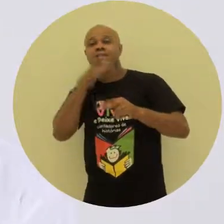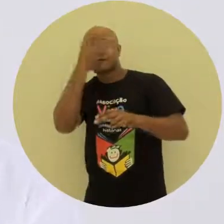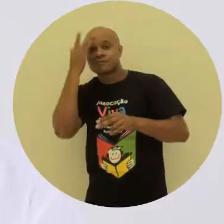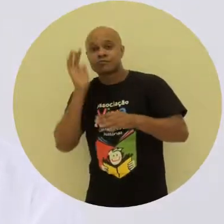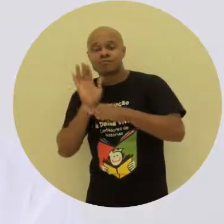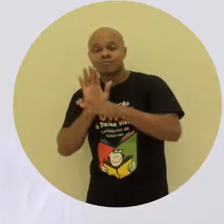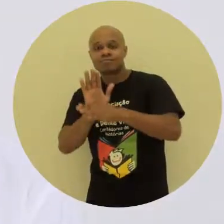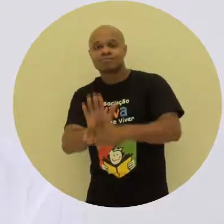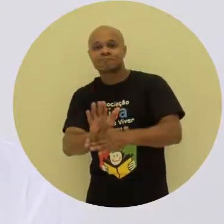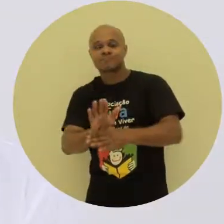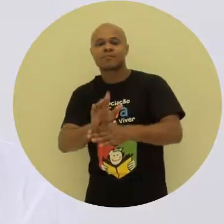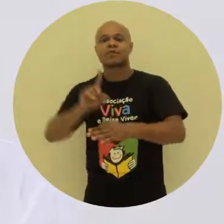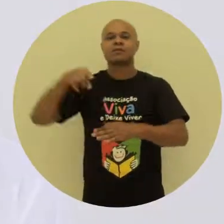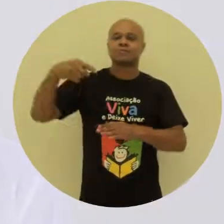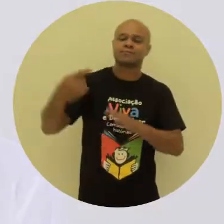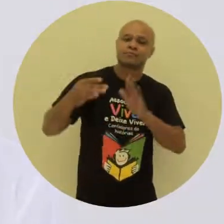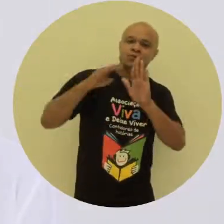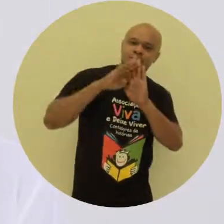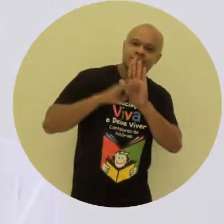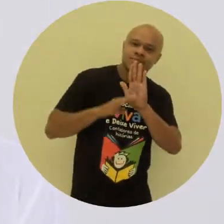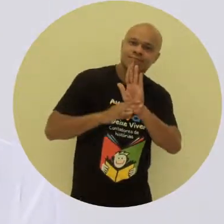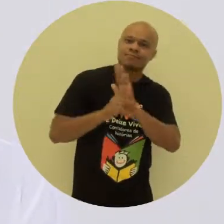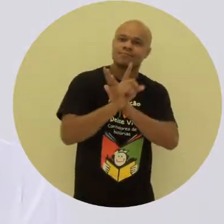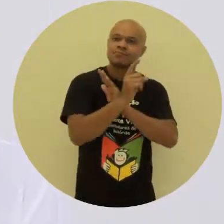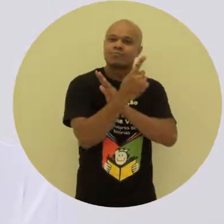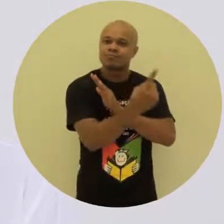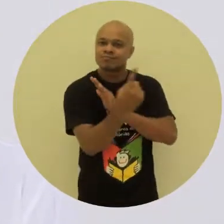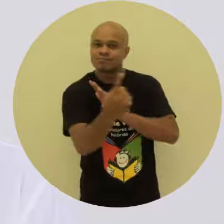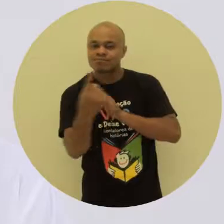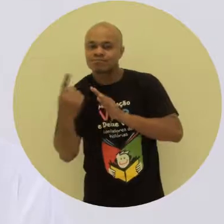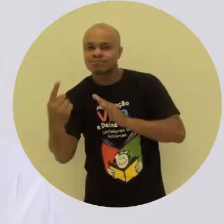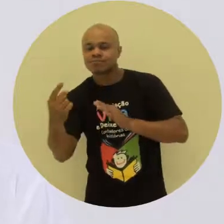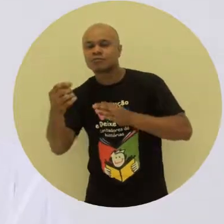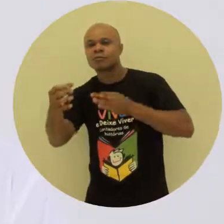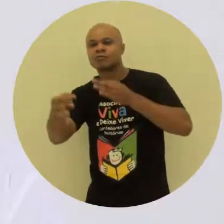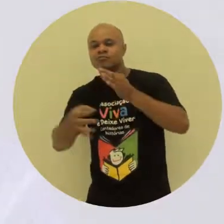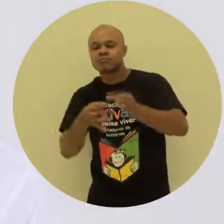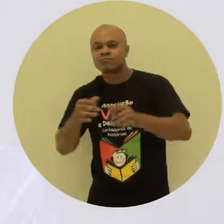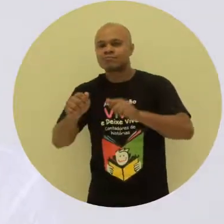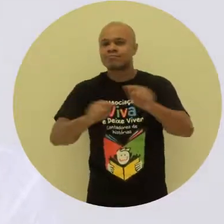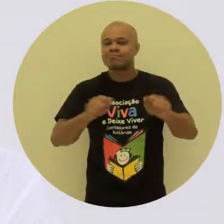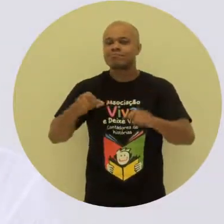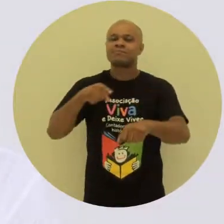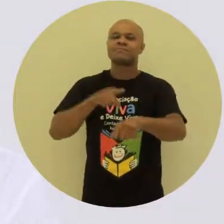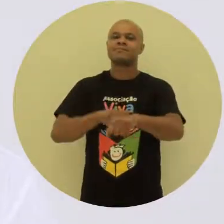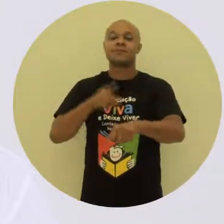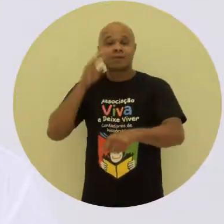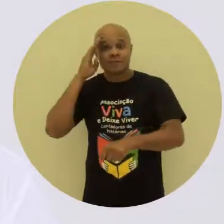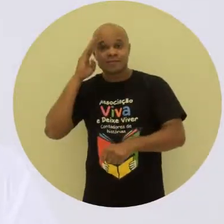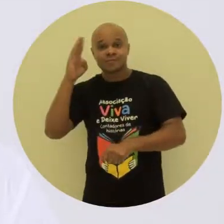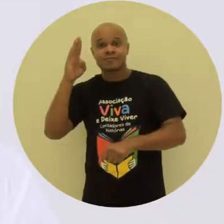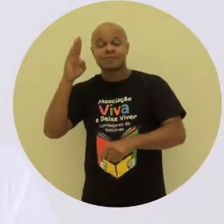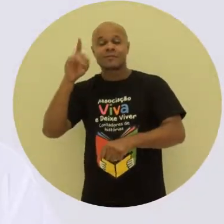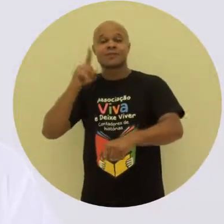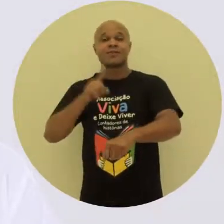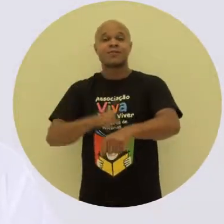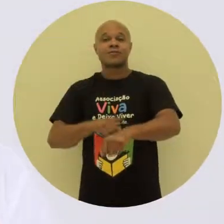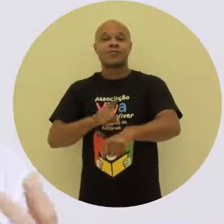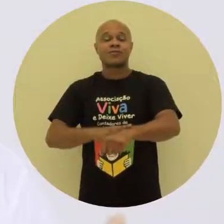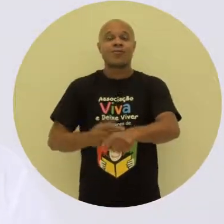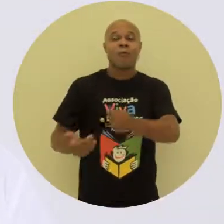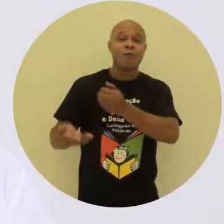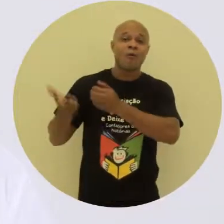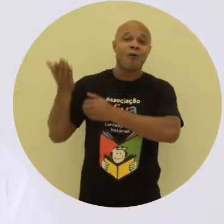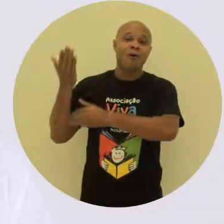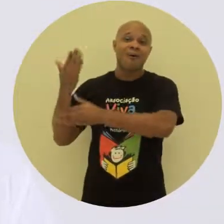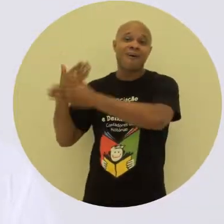vamos falar do planejamento pessoal, a administração de tempo e principalmente o tempo do Era